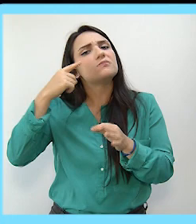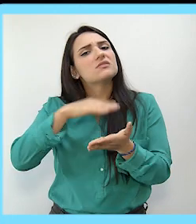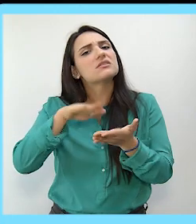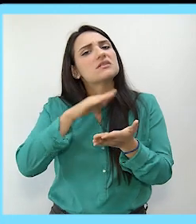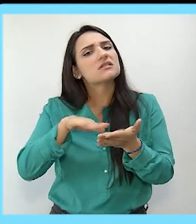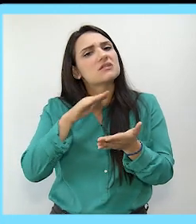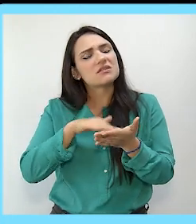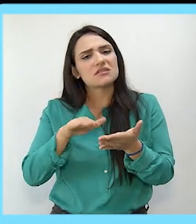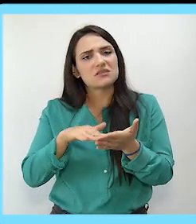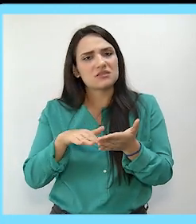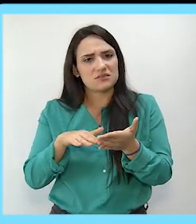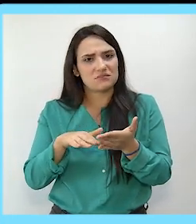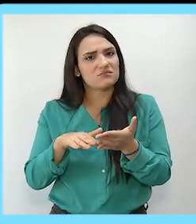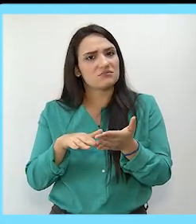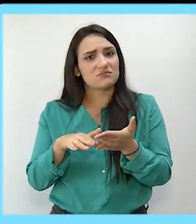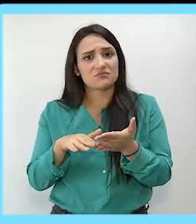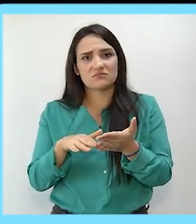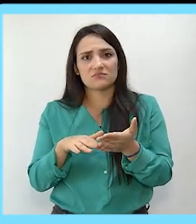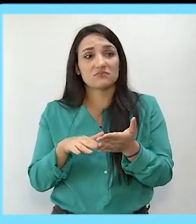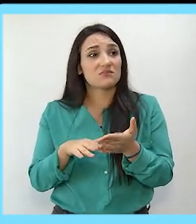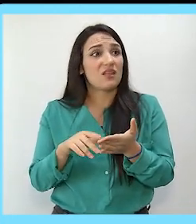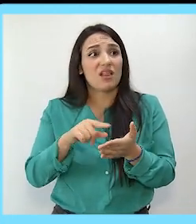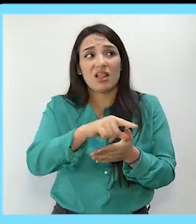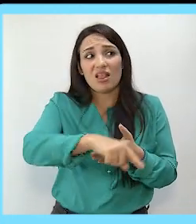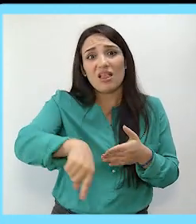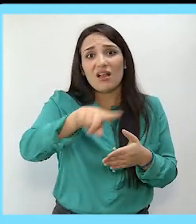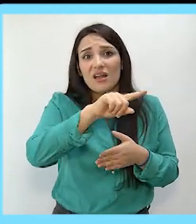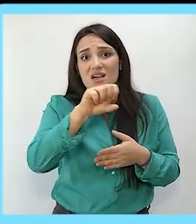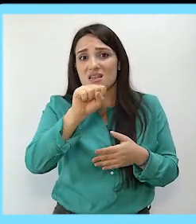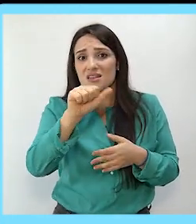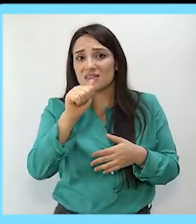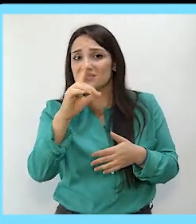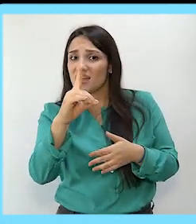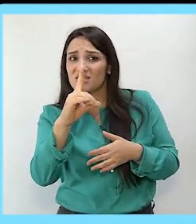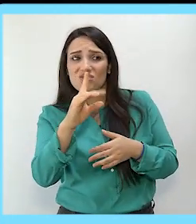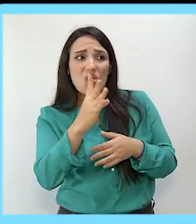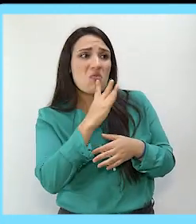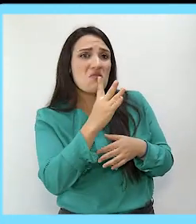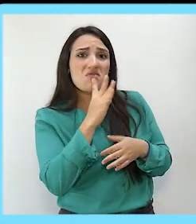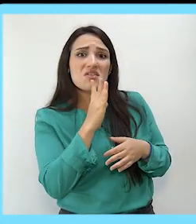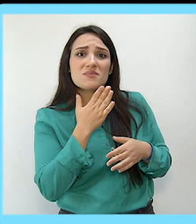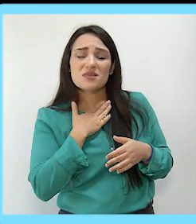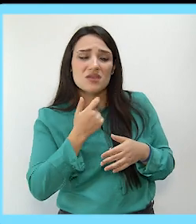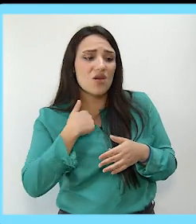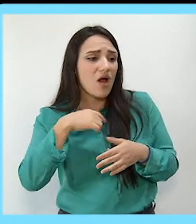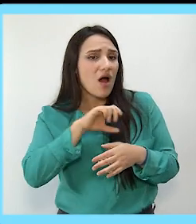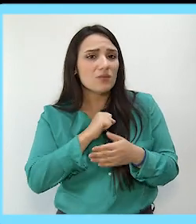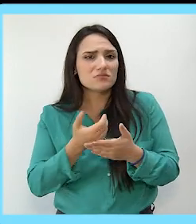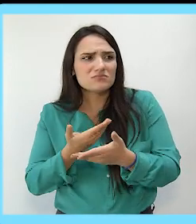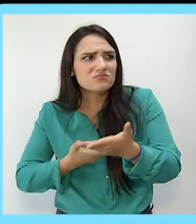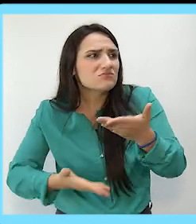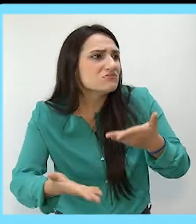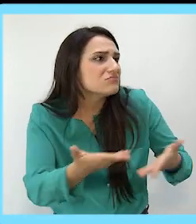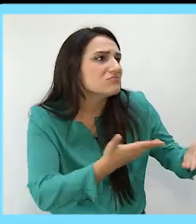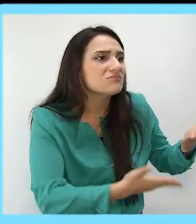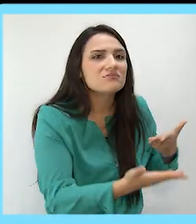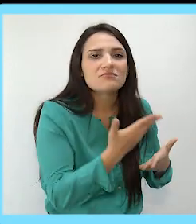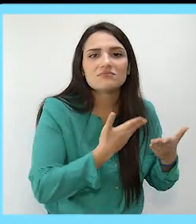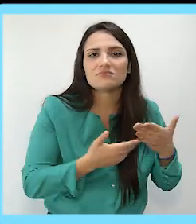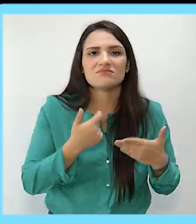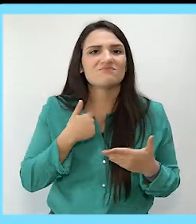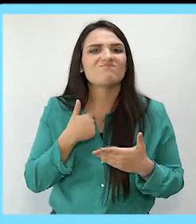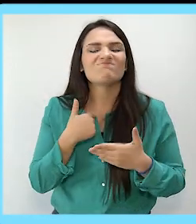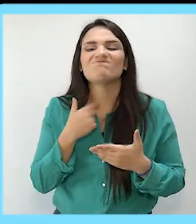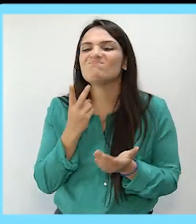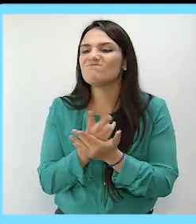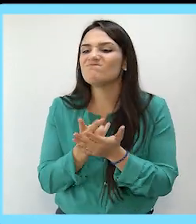anos. E lá na SAD não tem um servidor que não me conheça, porque eu gosto muito dessa interação. Então, assim, eu sempre tive o desejo de dirigir